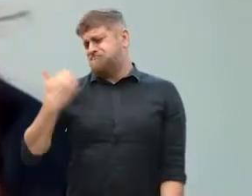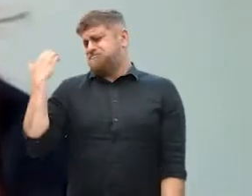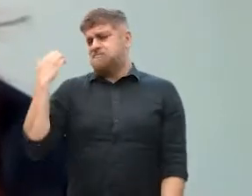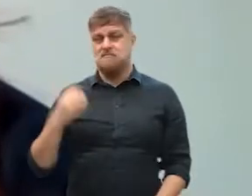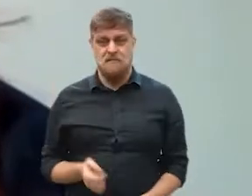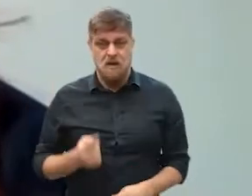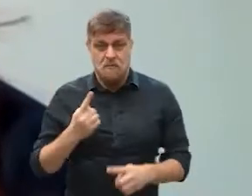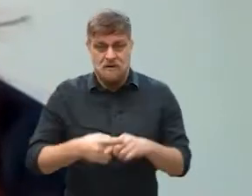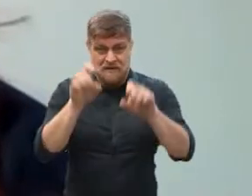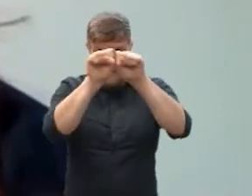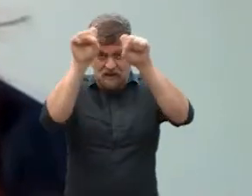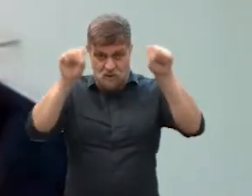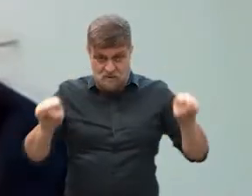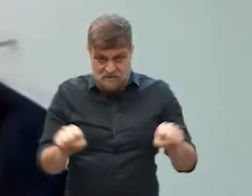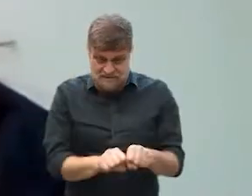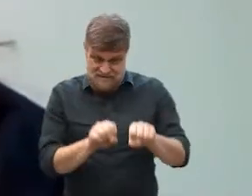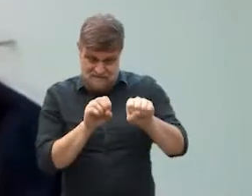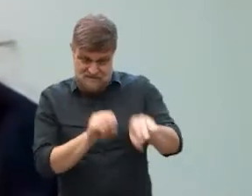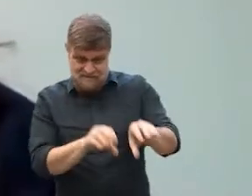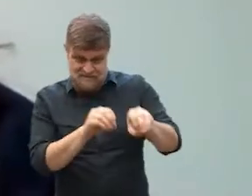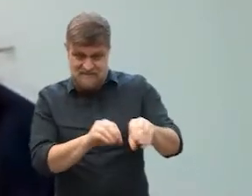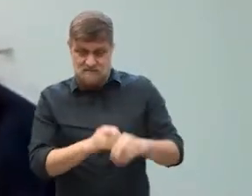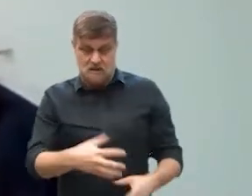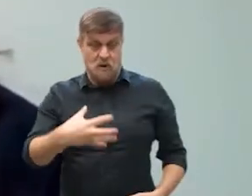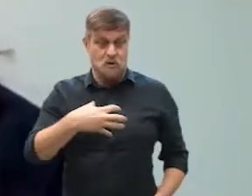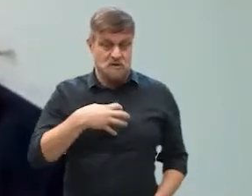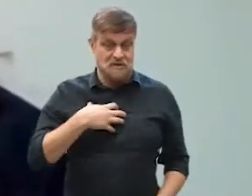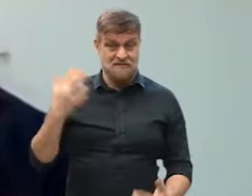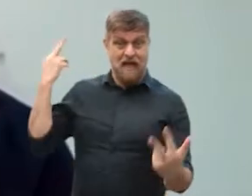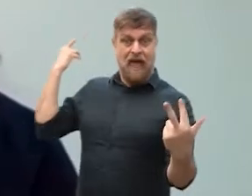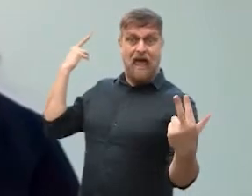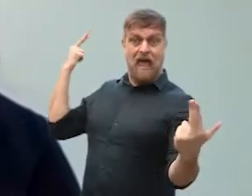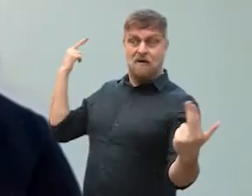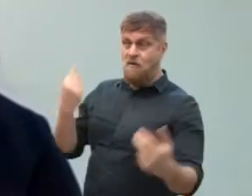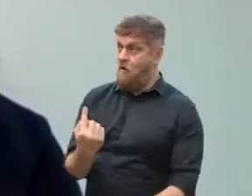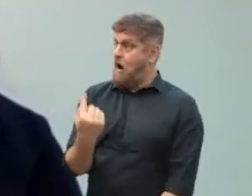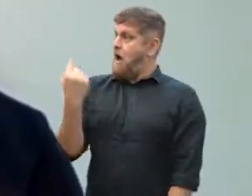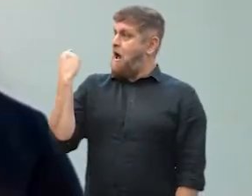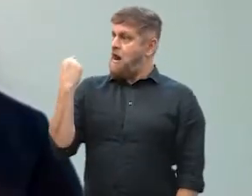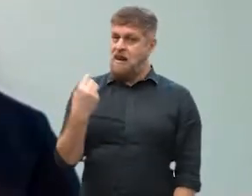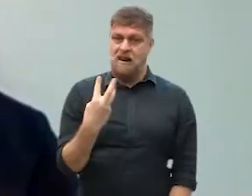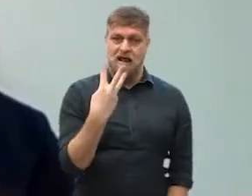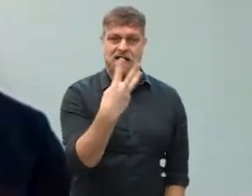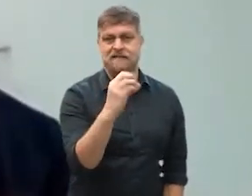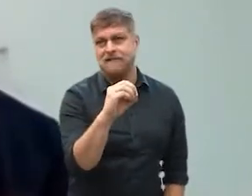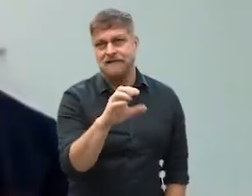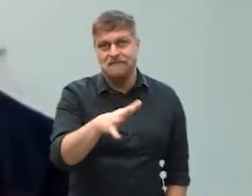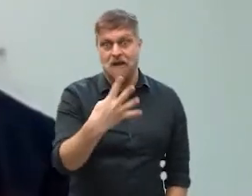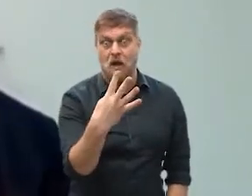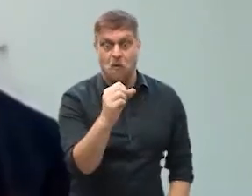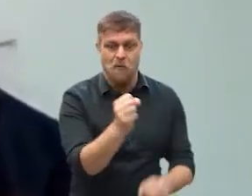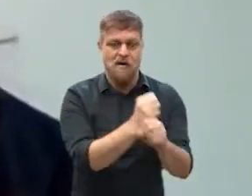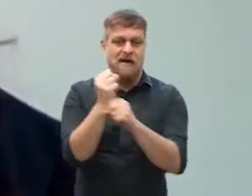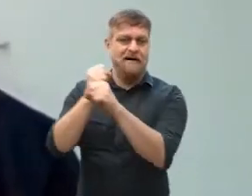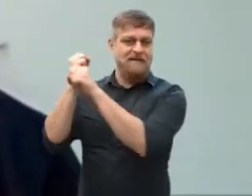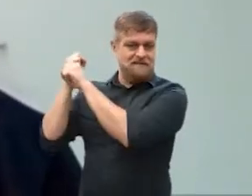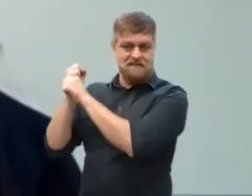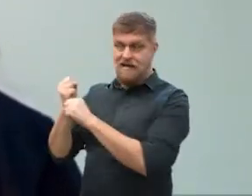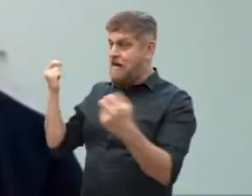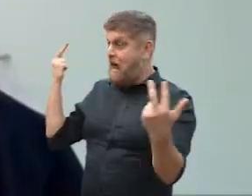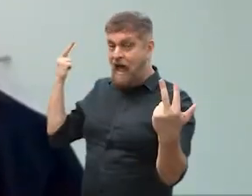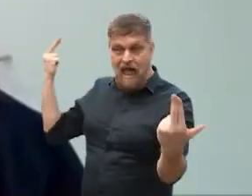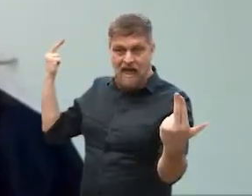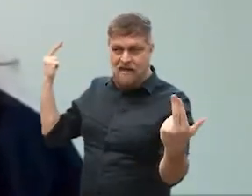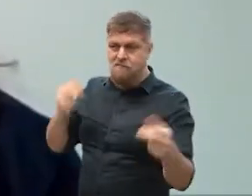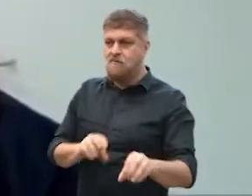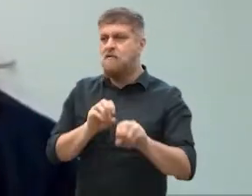porque o sistema de ensino, a forma como a gente ensina, né, ela ainda é a mesma que a gente ensinava há 30, 40 anos, em muitos dos casos,